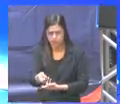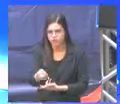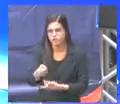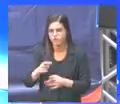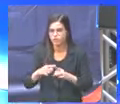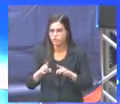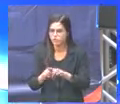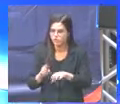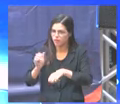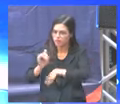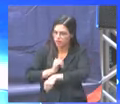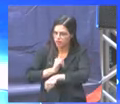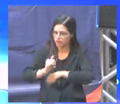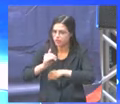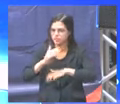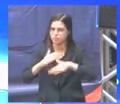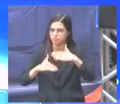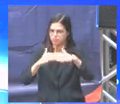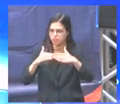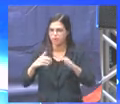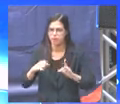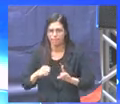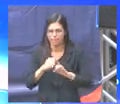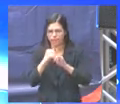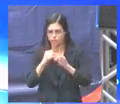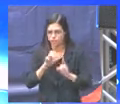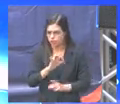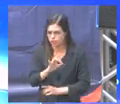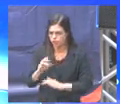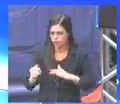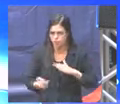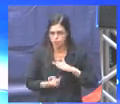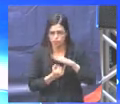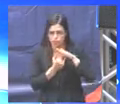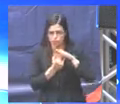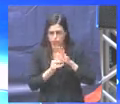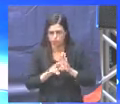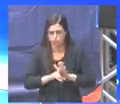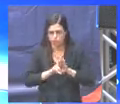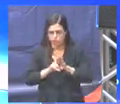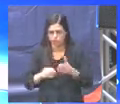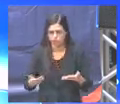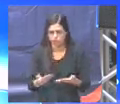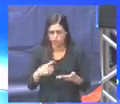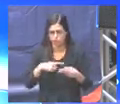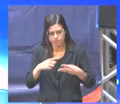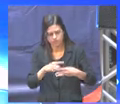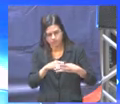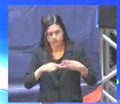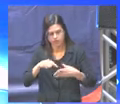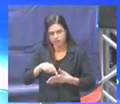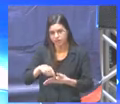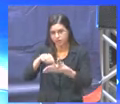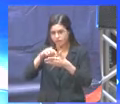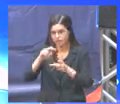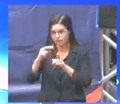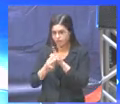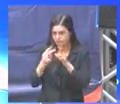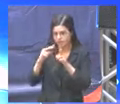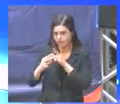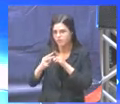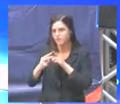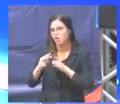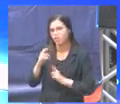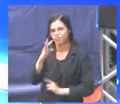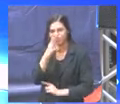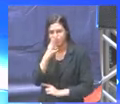estratégias de crescimento e impacto de cada organização representada aqui. Hoje contamos com a presença de três líderes que trazem visões inspiradoras